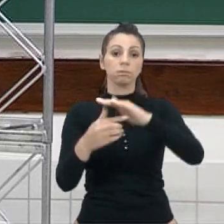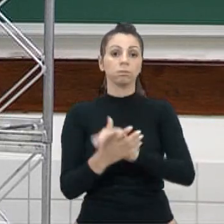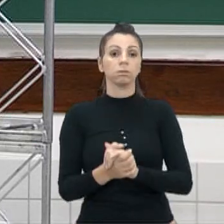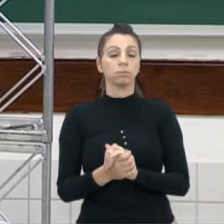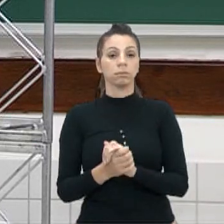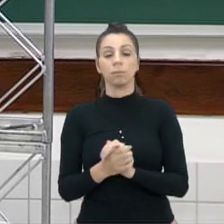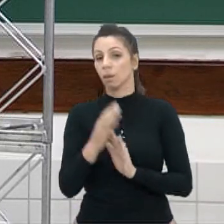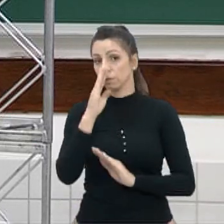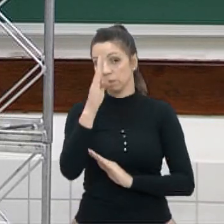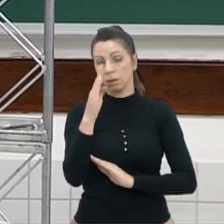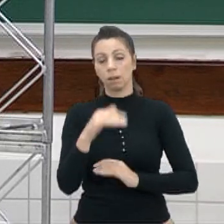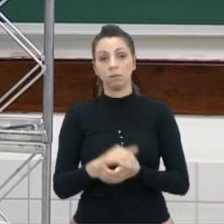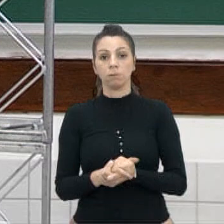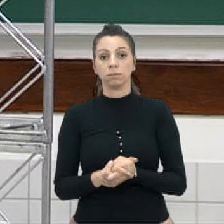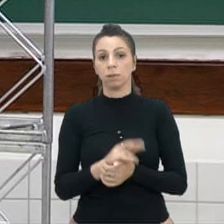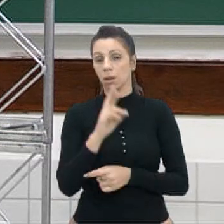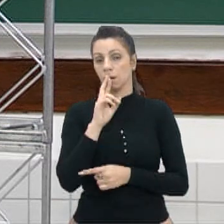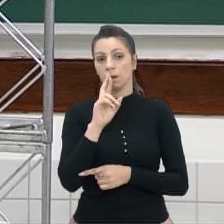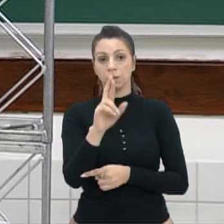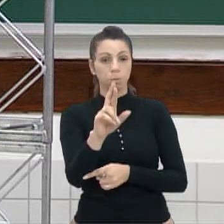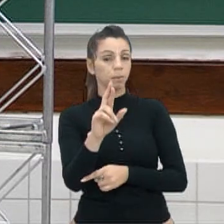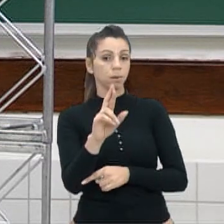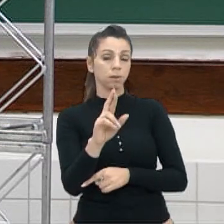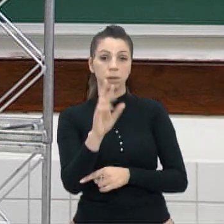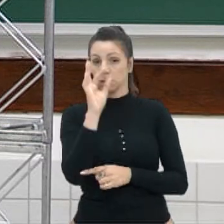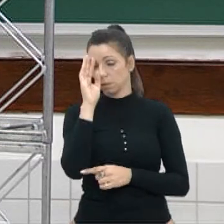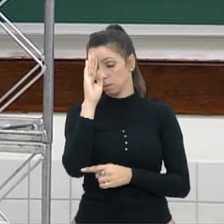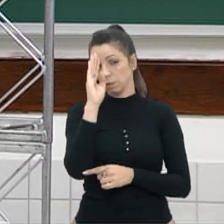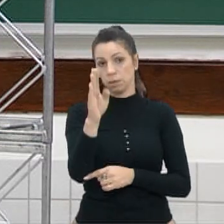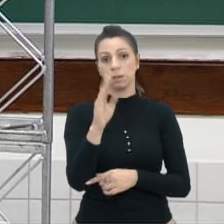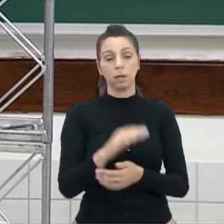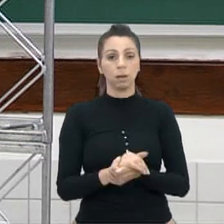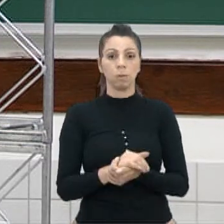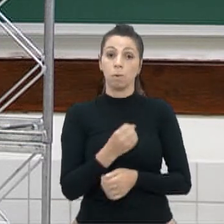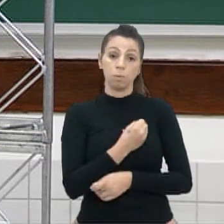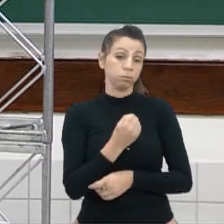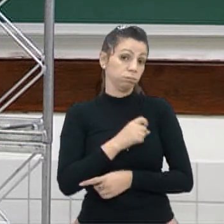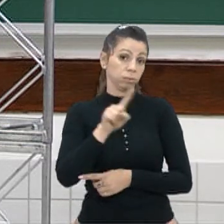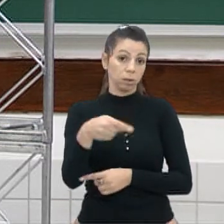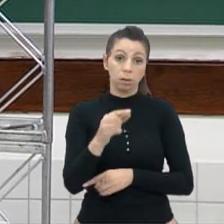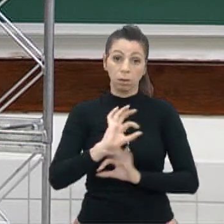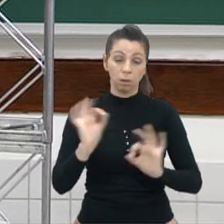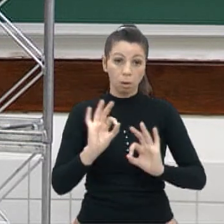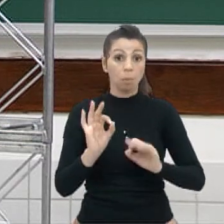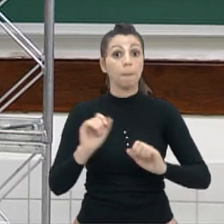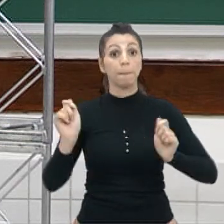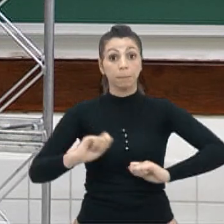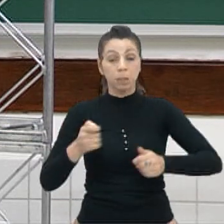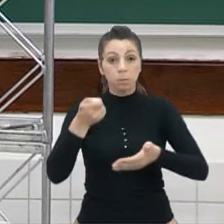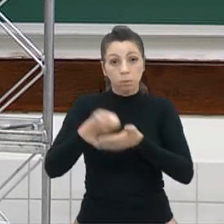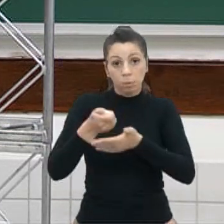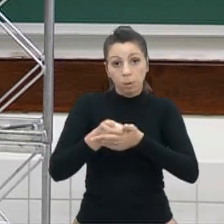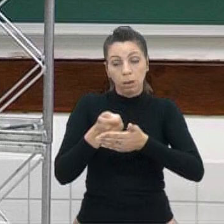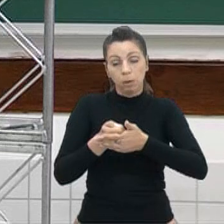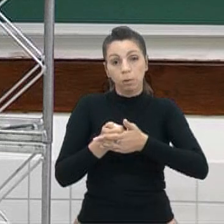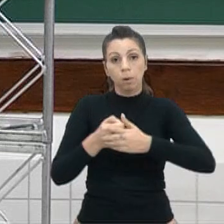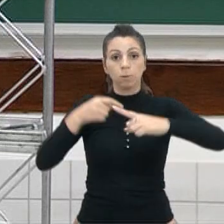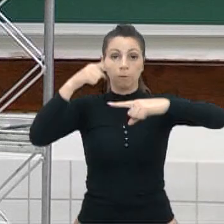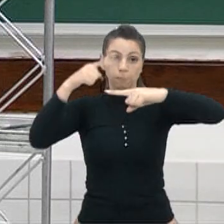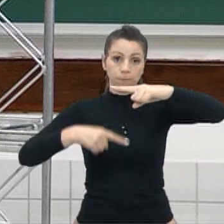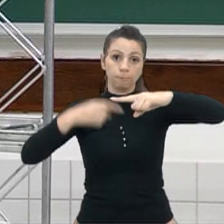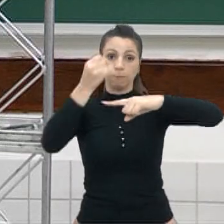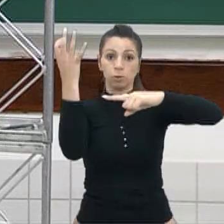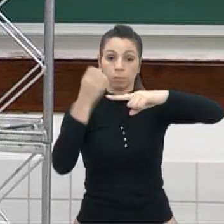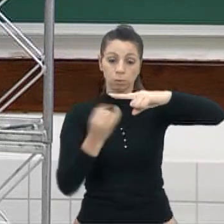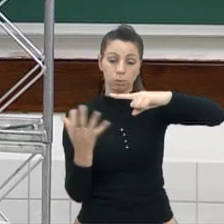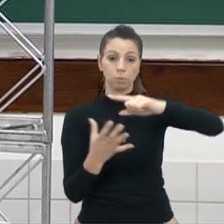fração, a gente não vai escrever o resultado e um resto, ou um resultado com vírgula necessariamente. Né? É interessante